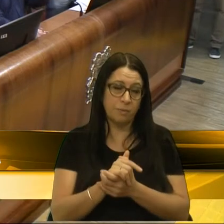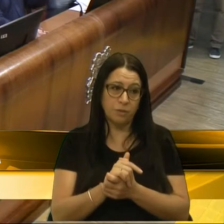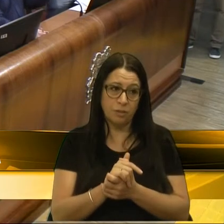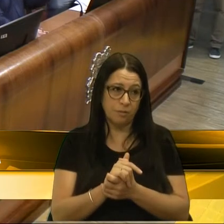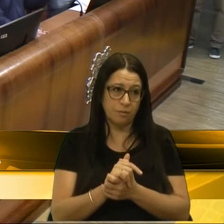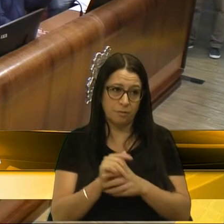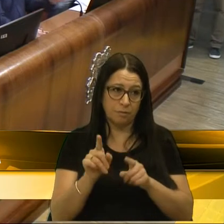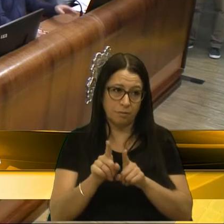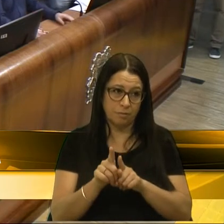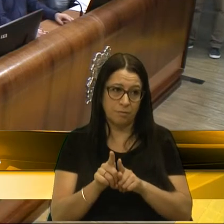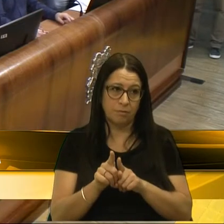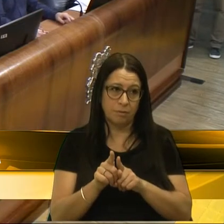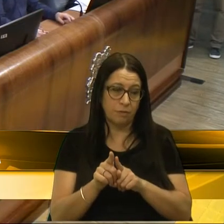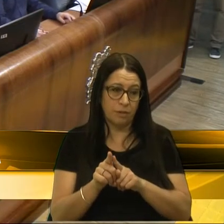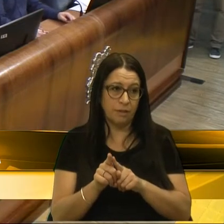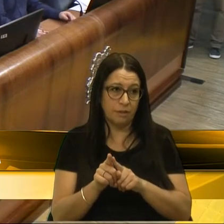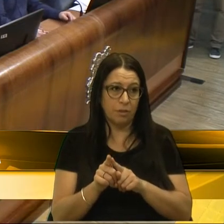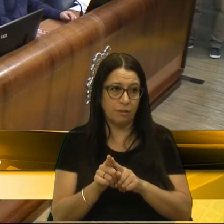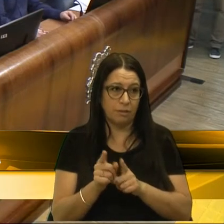presidente.